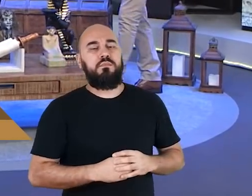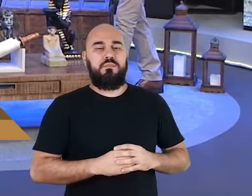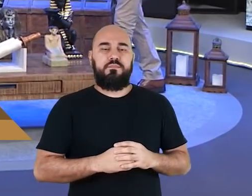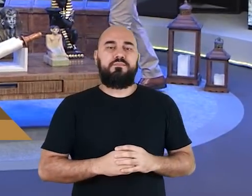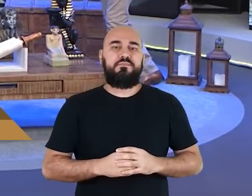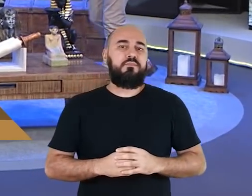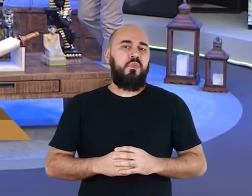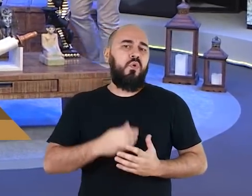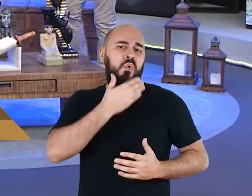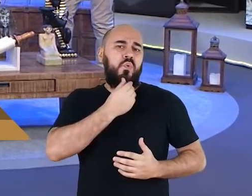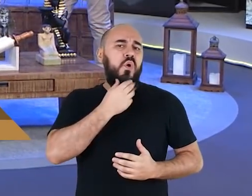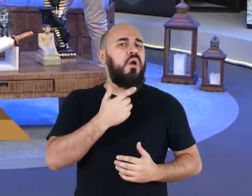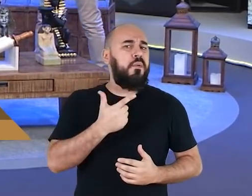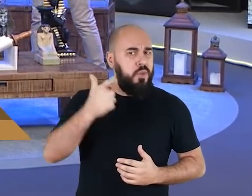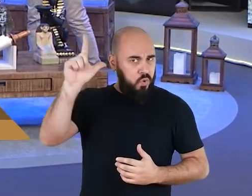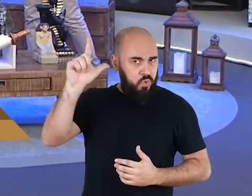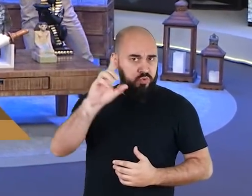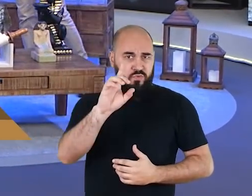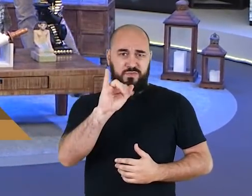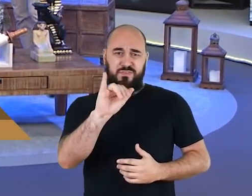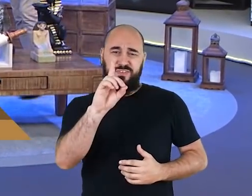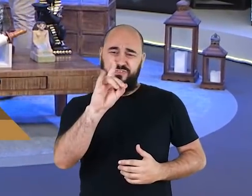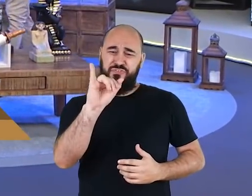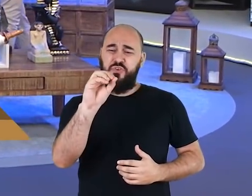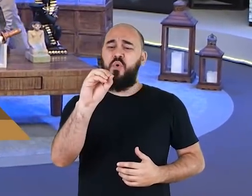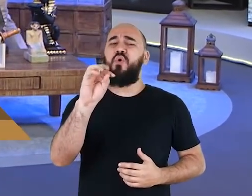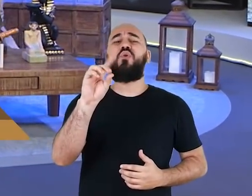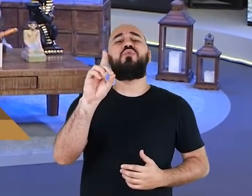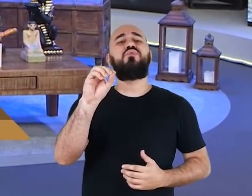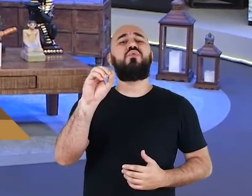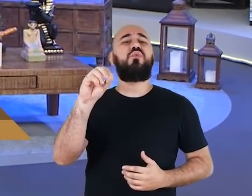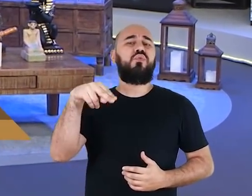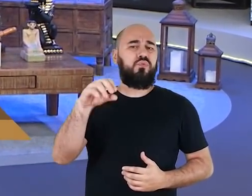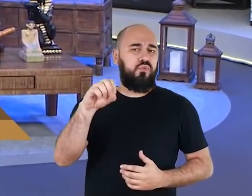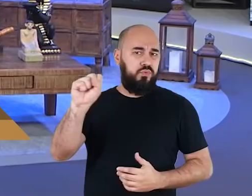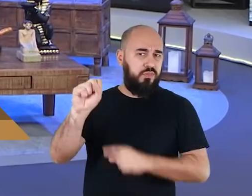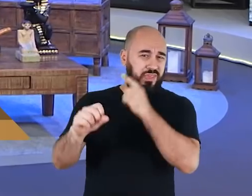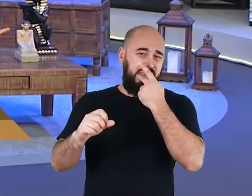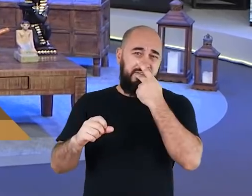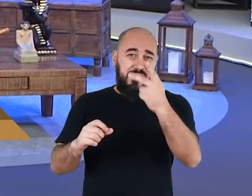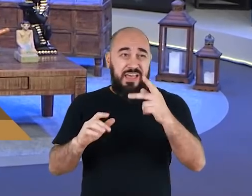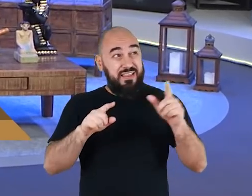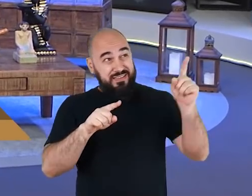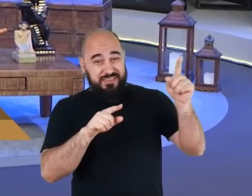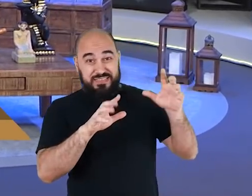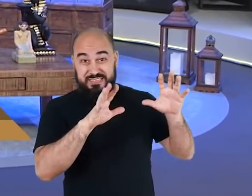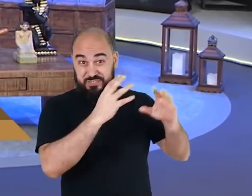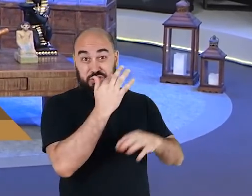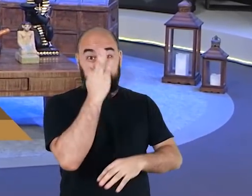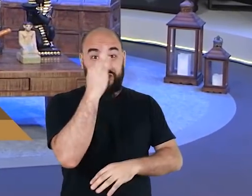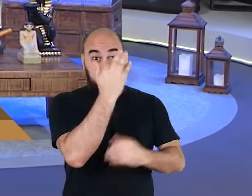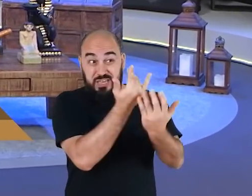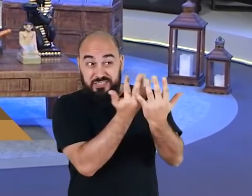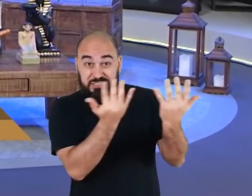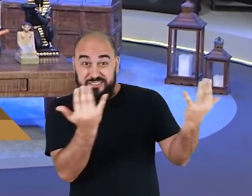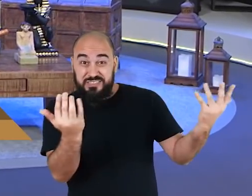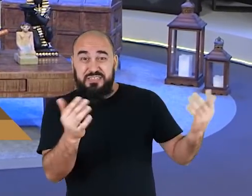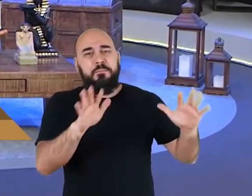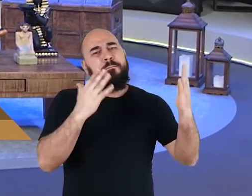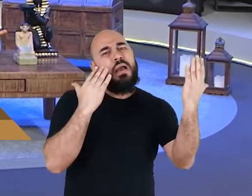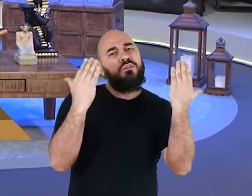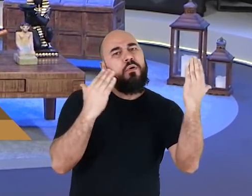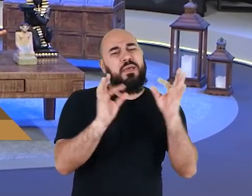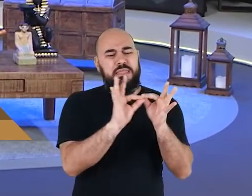também fala que os jardins da Babilônia tinham aproximadamente, segundo os cálculos dele, 121 metros de